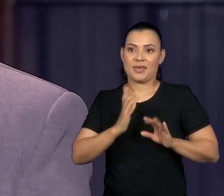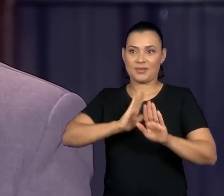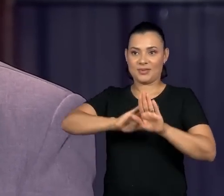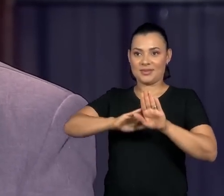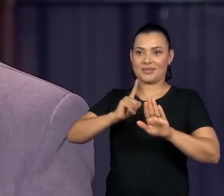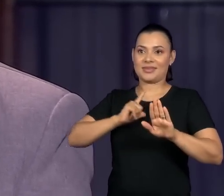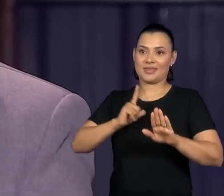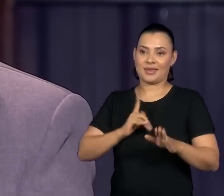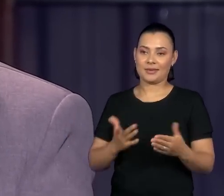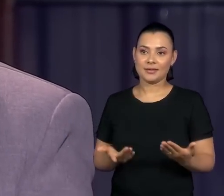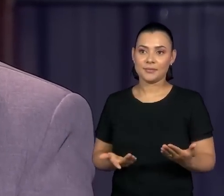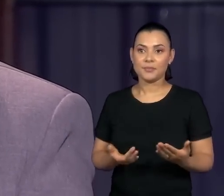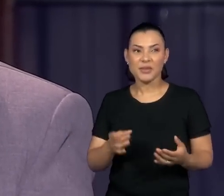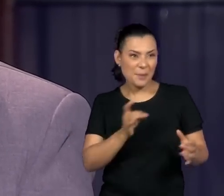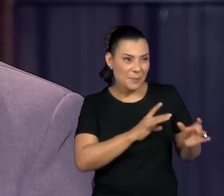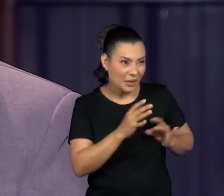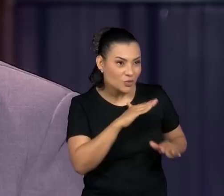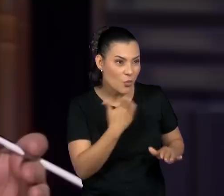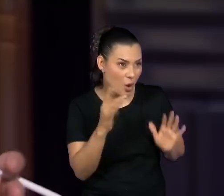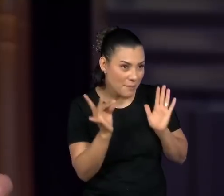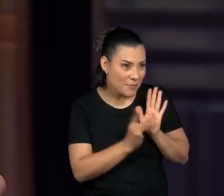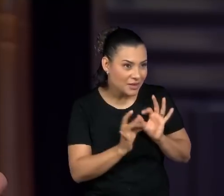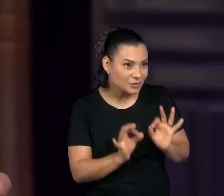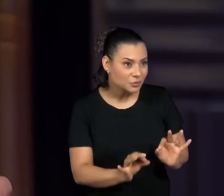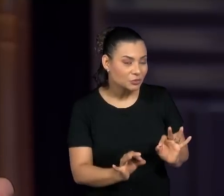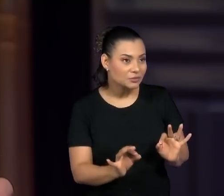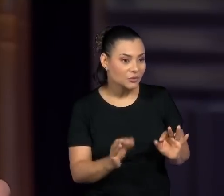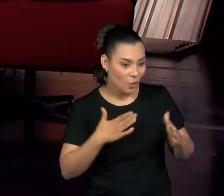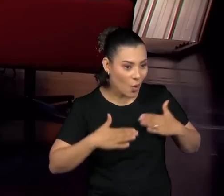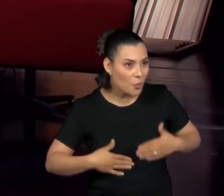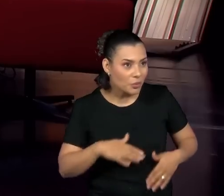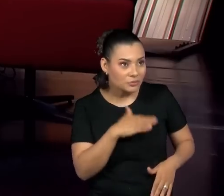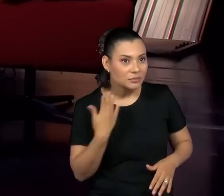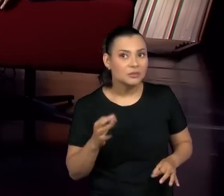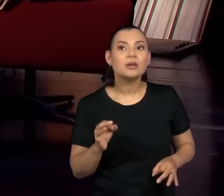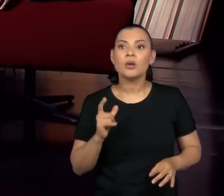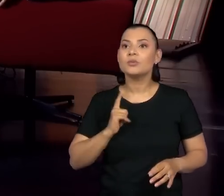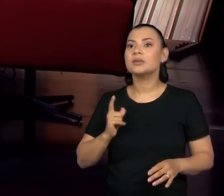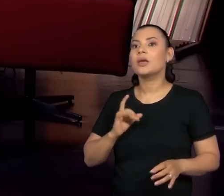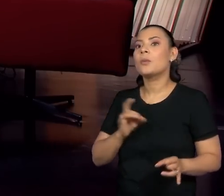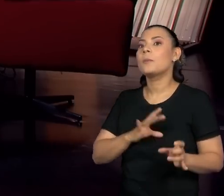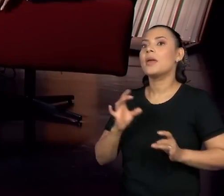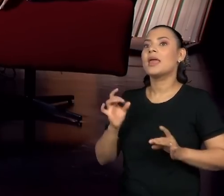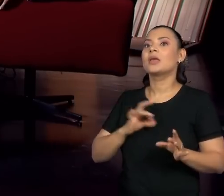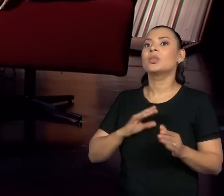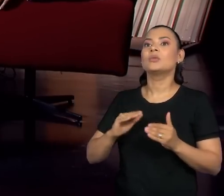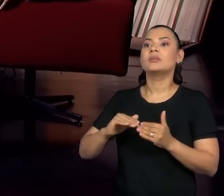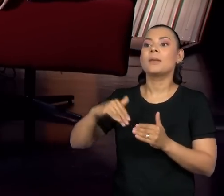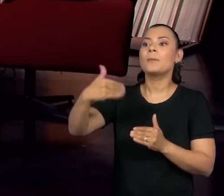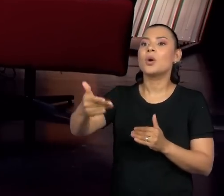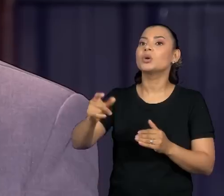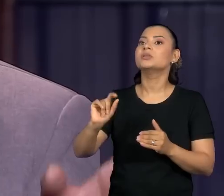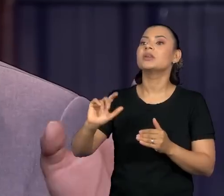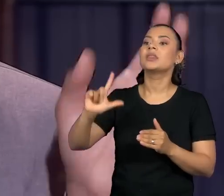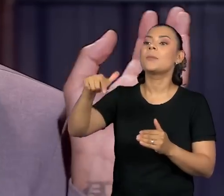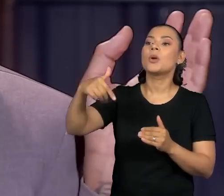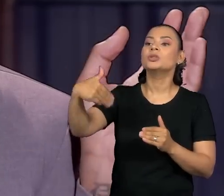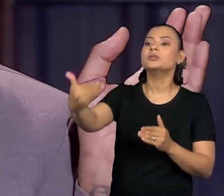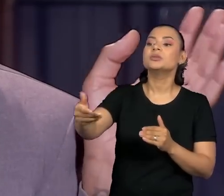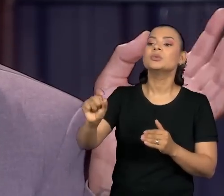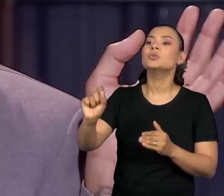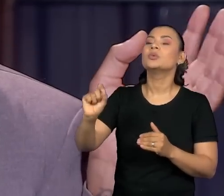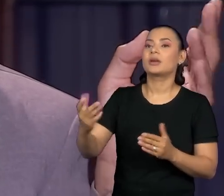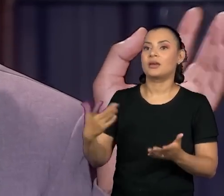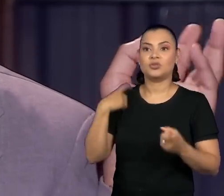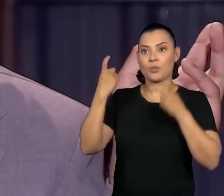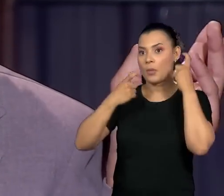medo do que a gente não conhece. Mas é medo de morrer mesmo, assim, fisicamente, assim? Eu tenho medo do desconhecido, do pós, entendeu? A gente não se preocupa